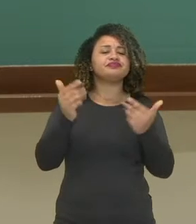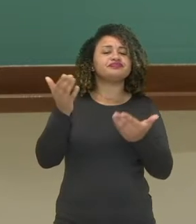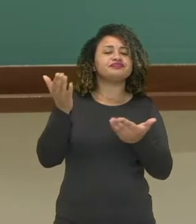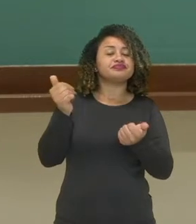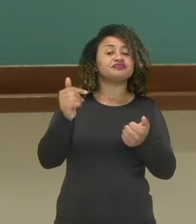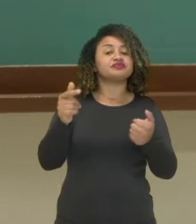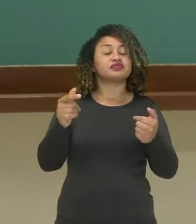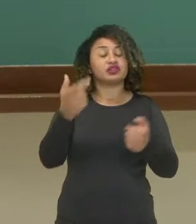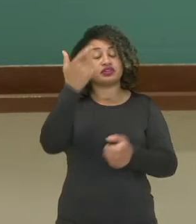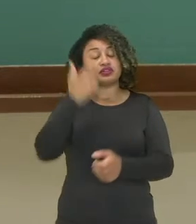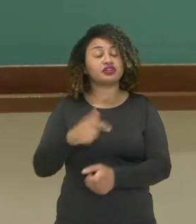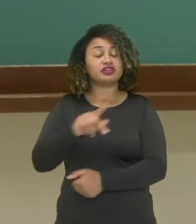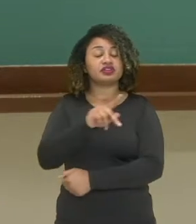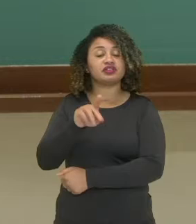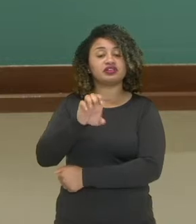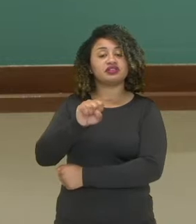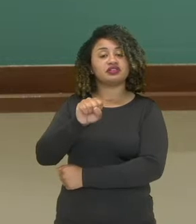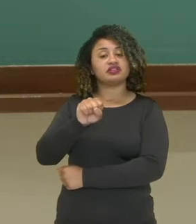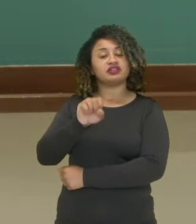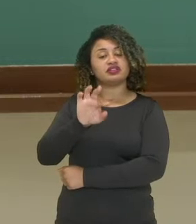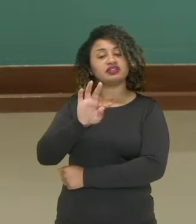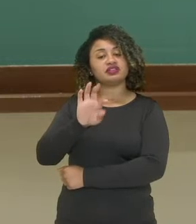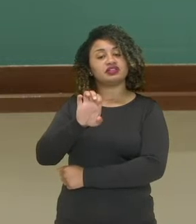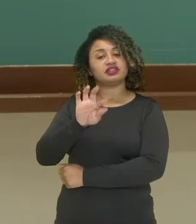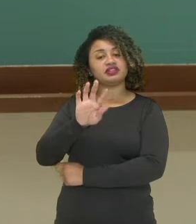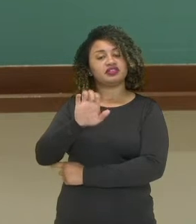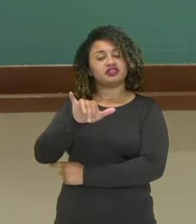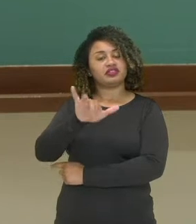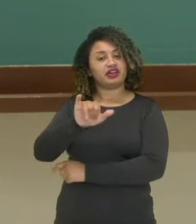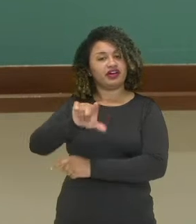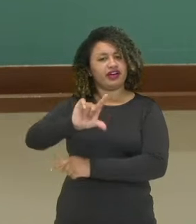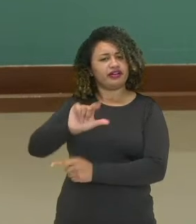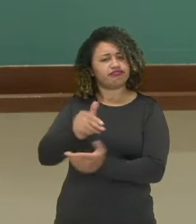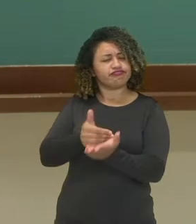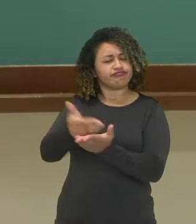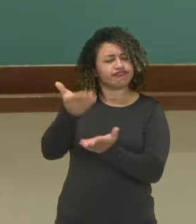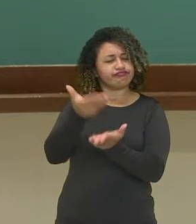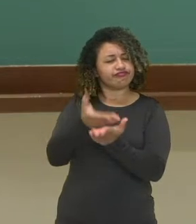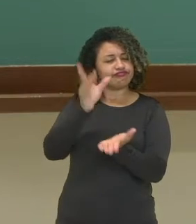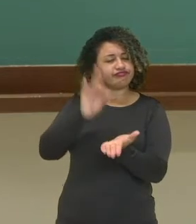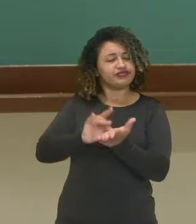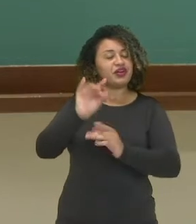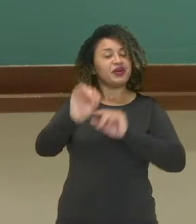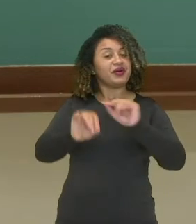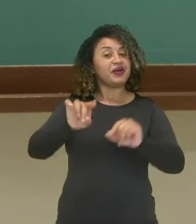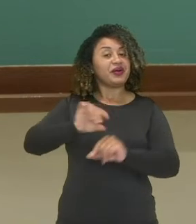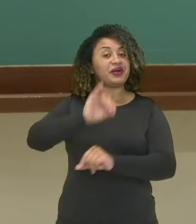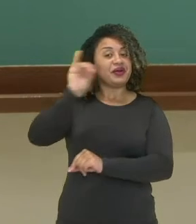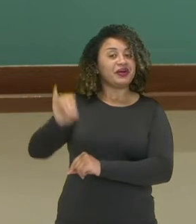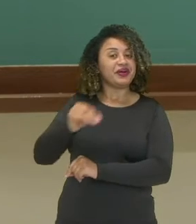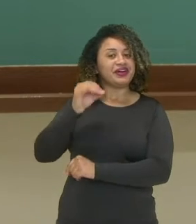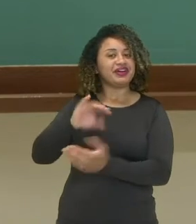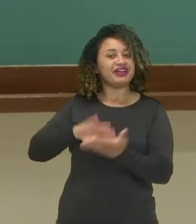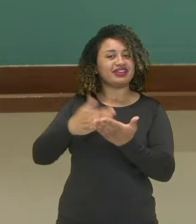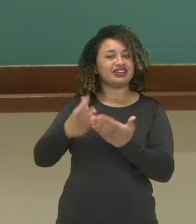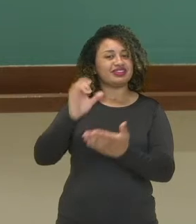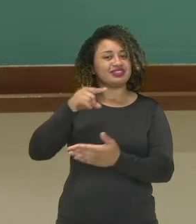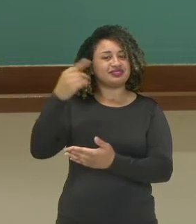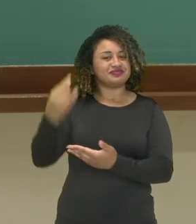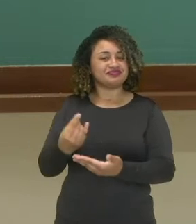Aquí con ustedes, profesora Estefania. Mas antes de começar a nossa aula, vamos dar um olá para a